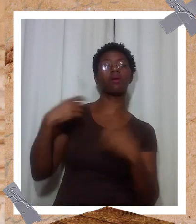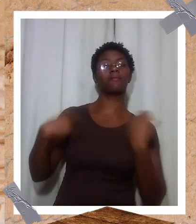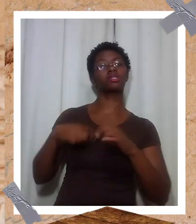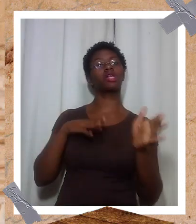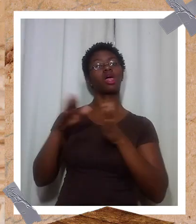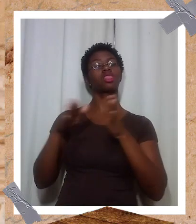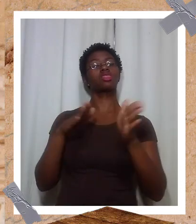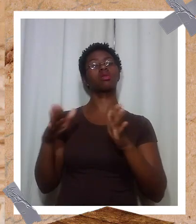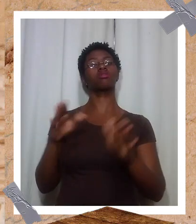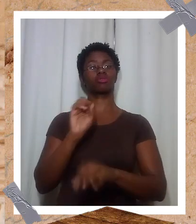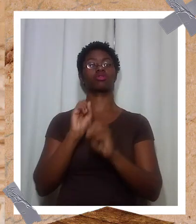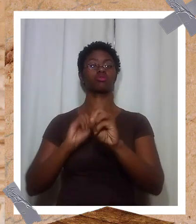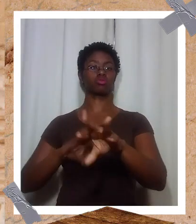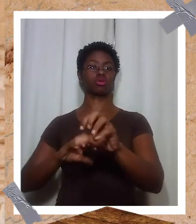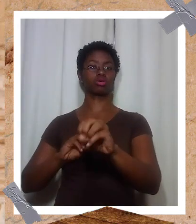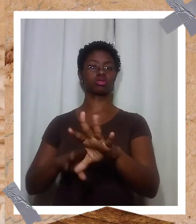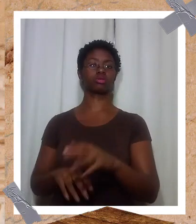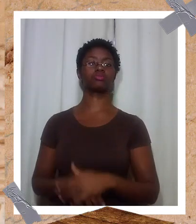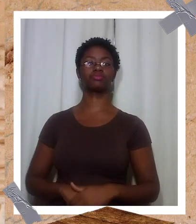educação.